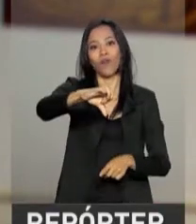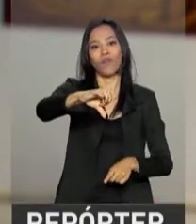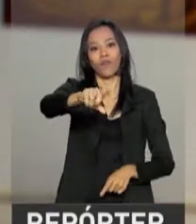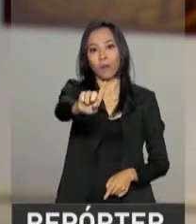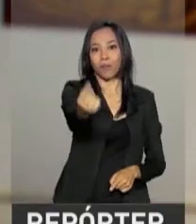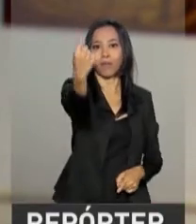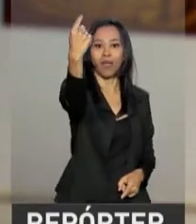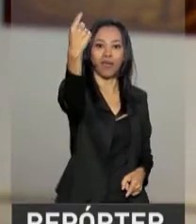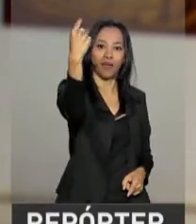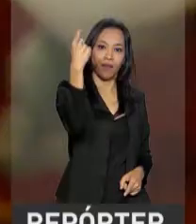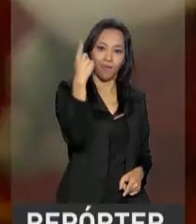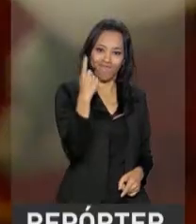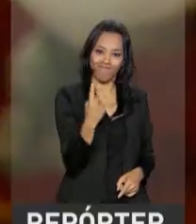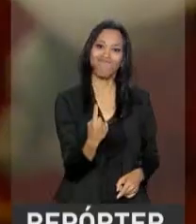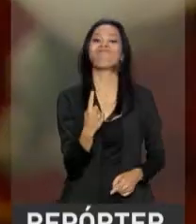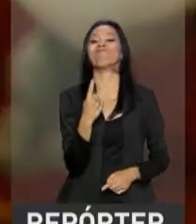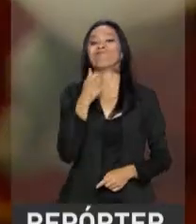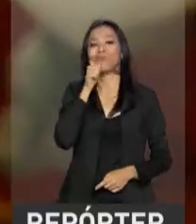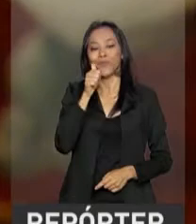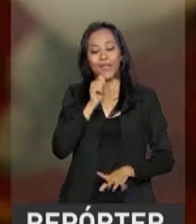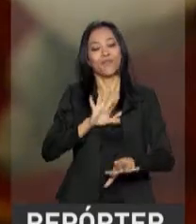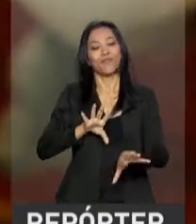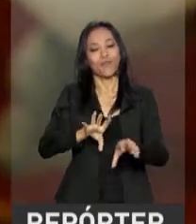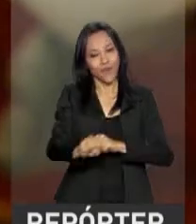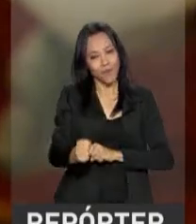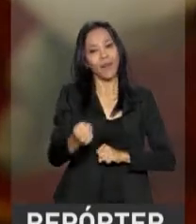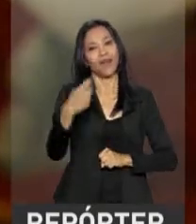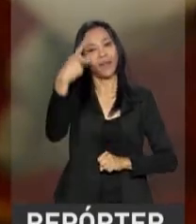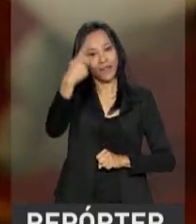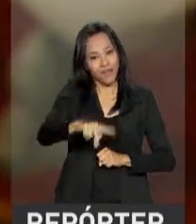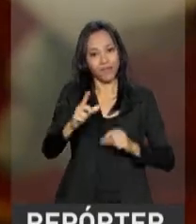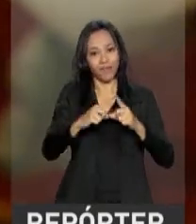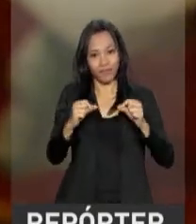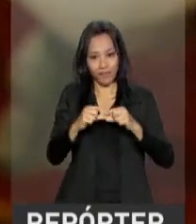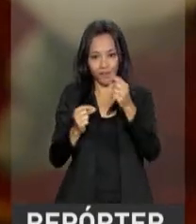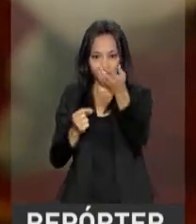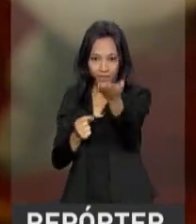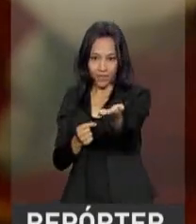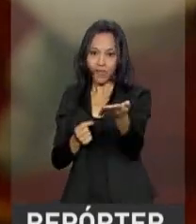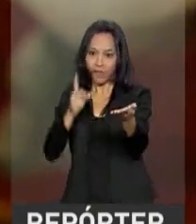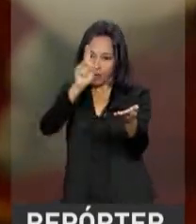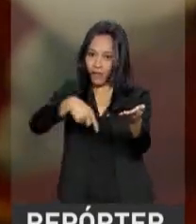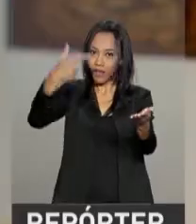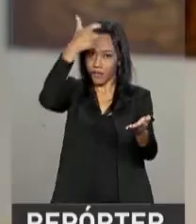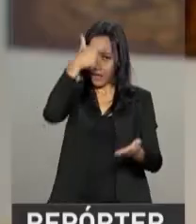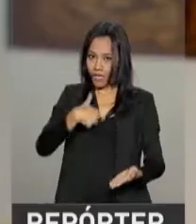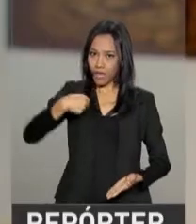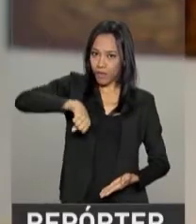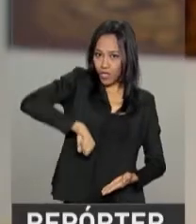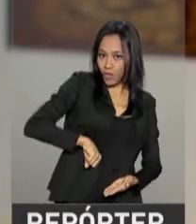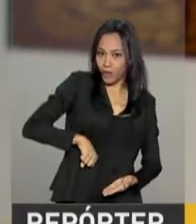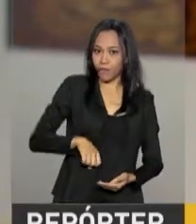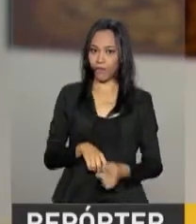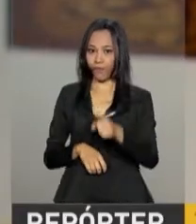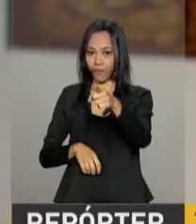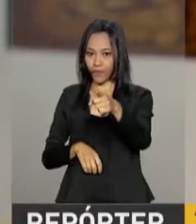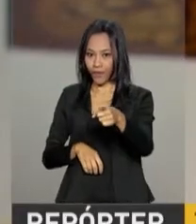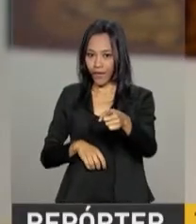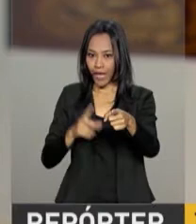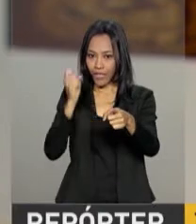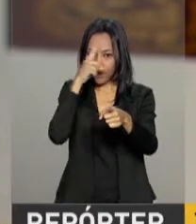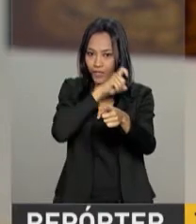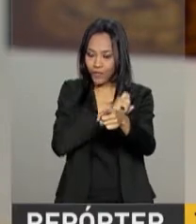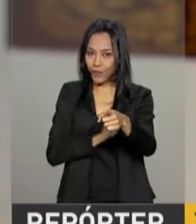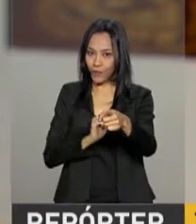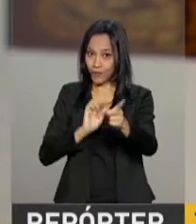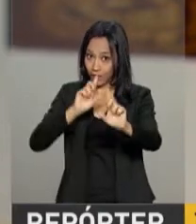a primeira mulher diplomata formada no Instituto Rio Branco a se tornar embaixadora. É um desafio. É difícil, você